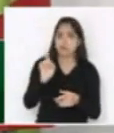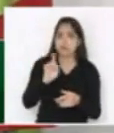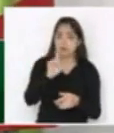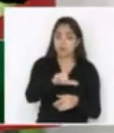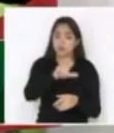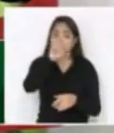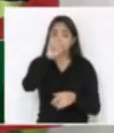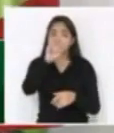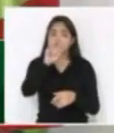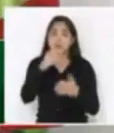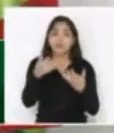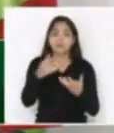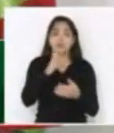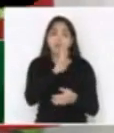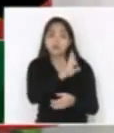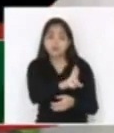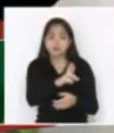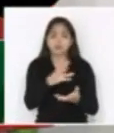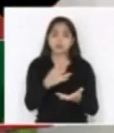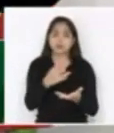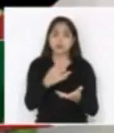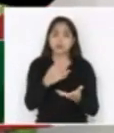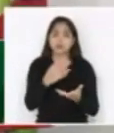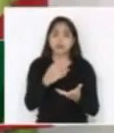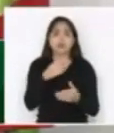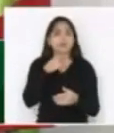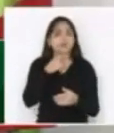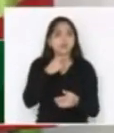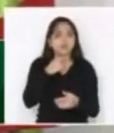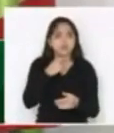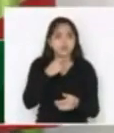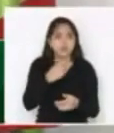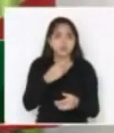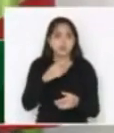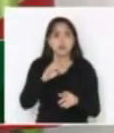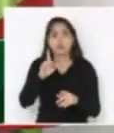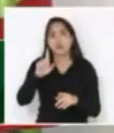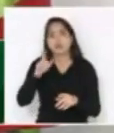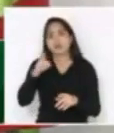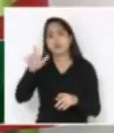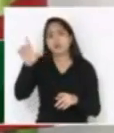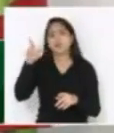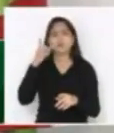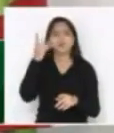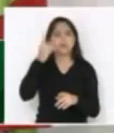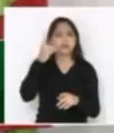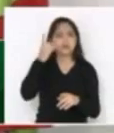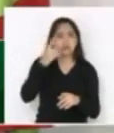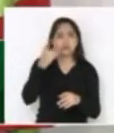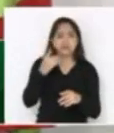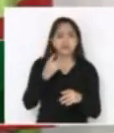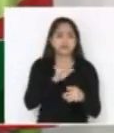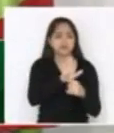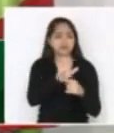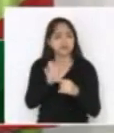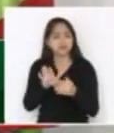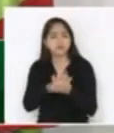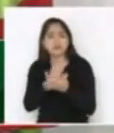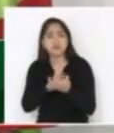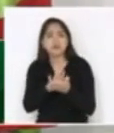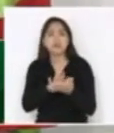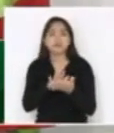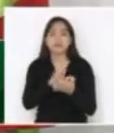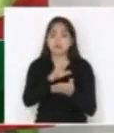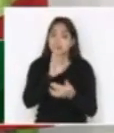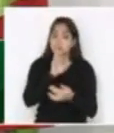buscar resultado. E quando não busca resultado, é mais um político que passou batido, que não trouxe resposta. E nós temos que levar